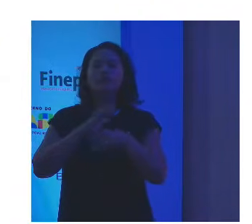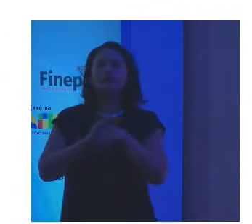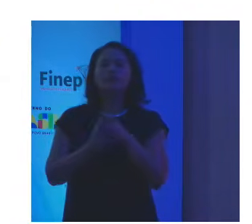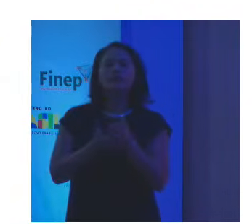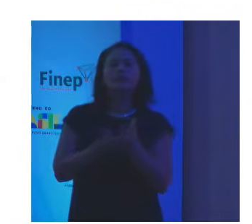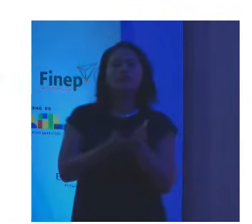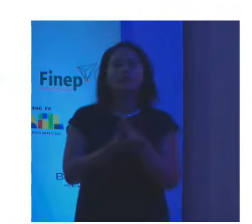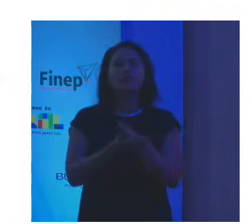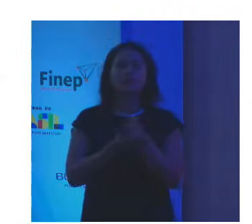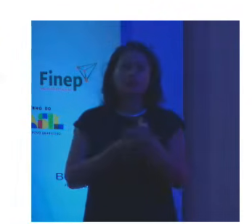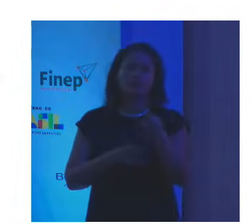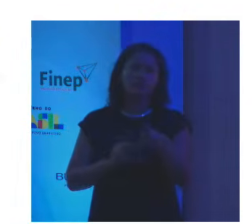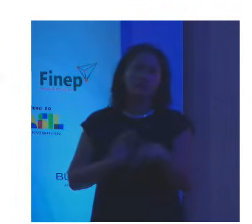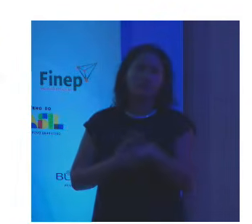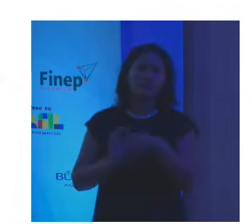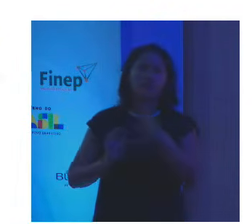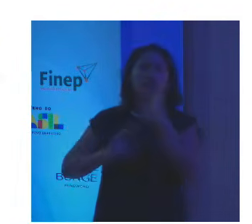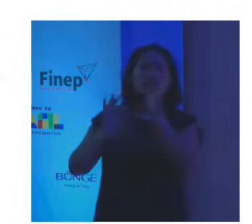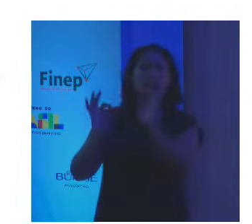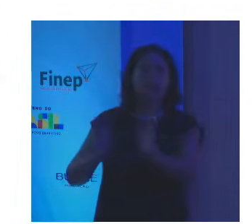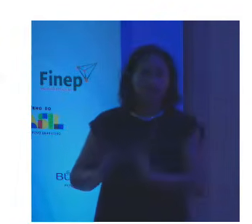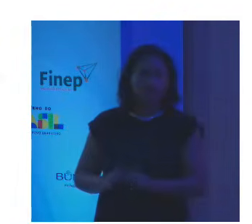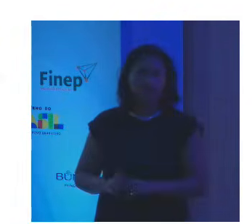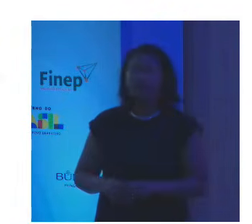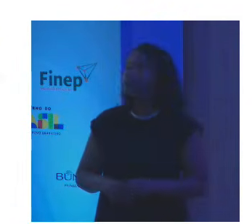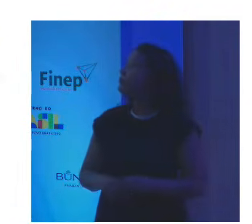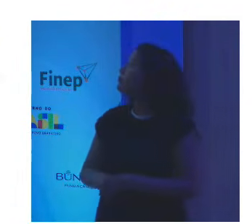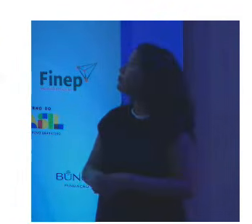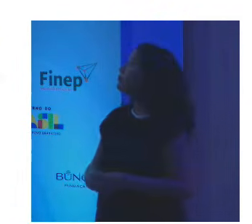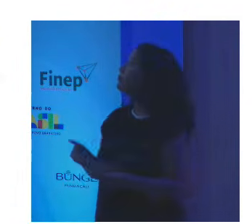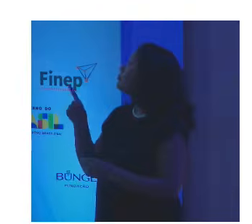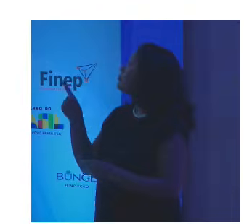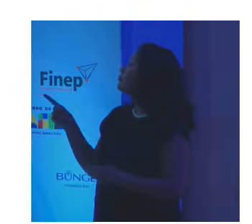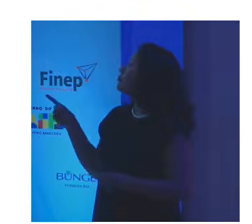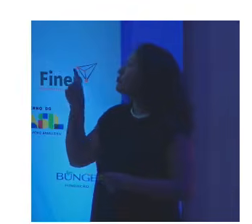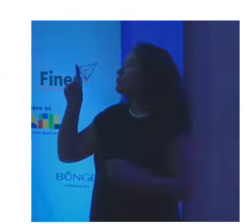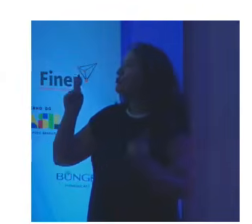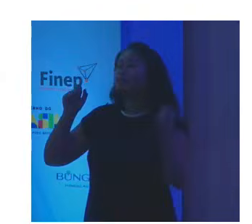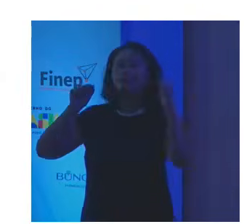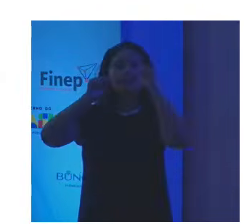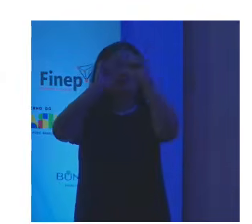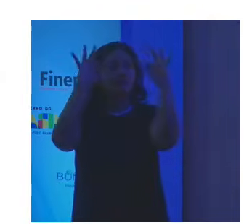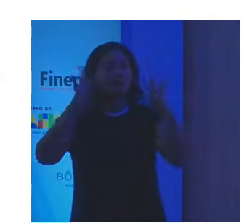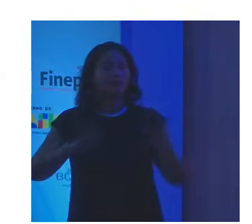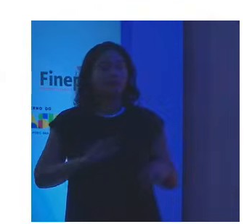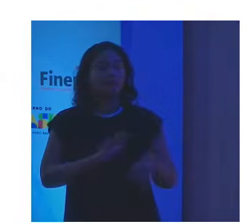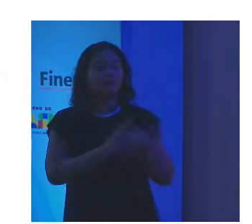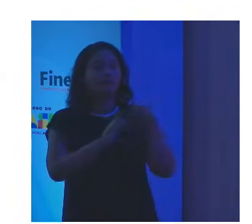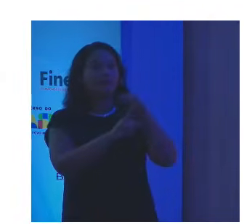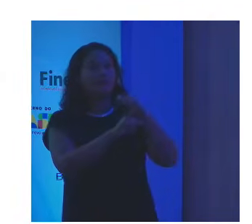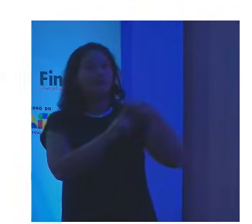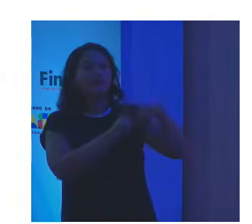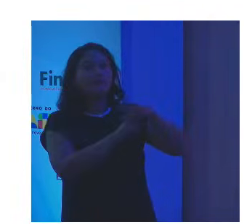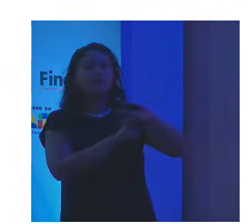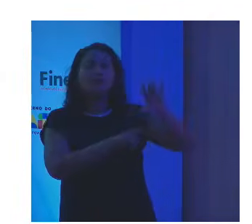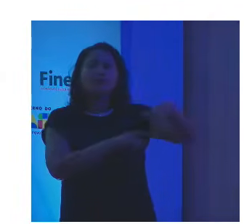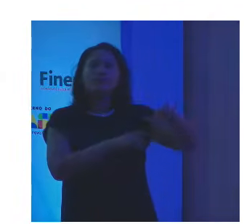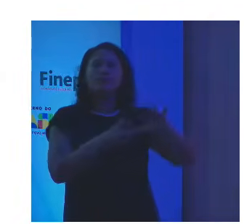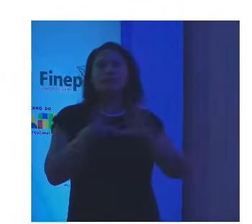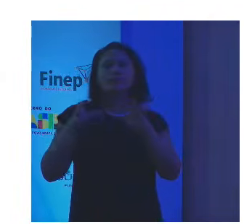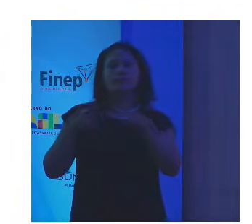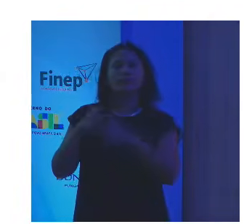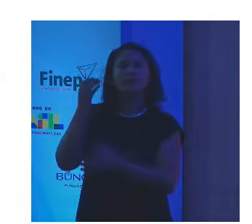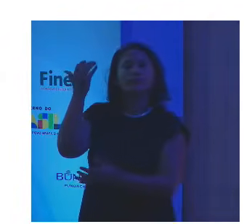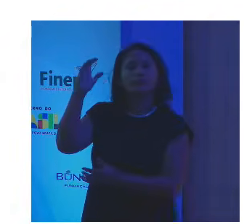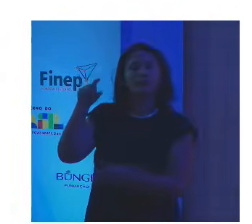ou em inglês, as boundary organizations, né? Então, eu estou muito feliz porque a demanda da sociedade, a demanda da comunidade